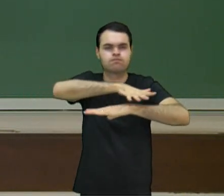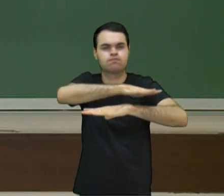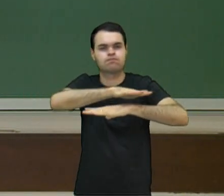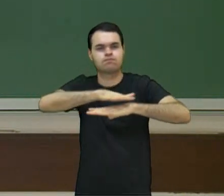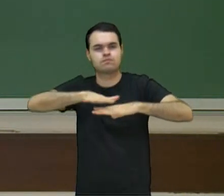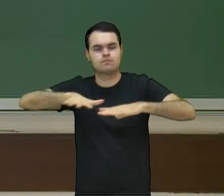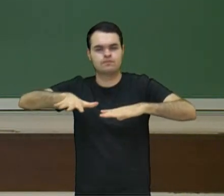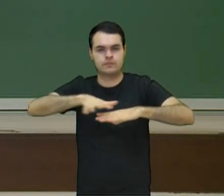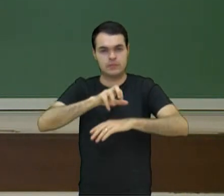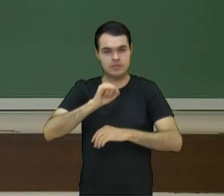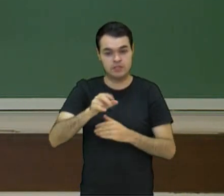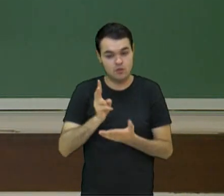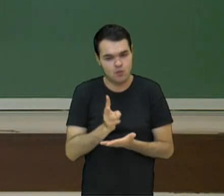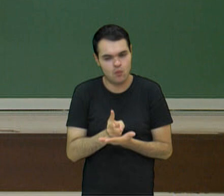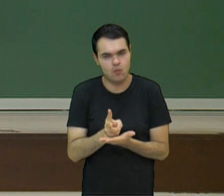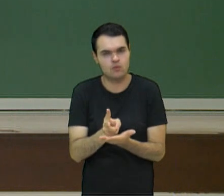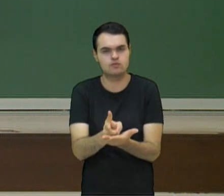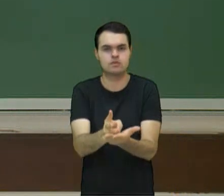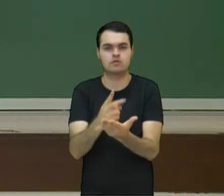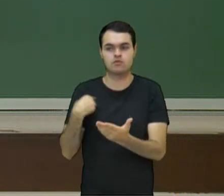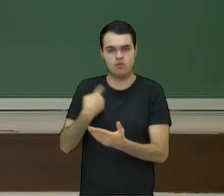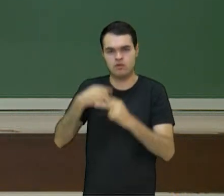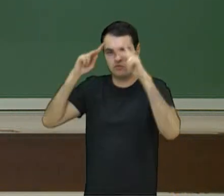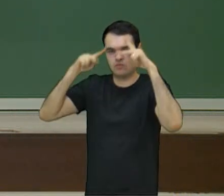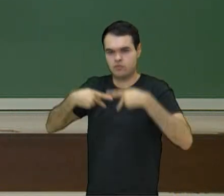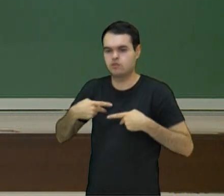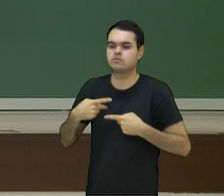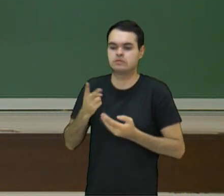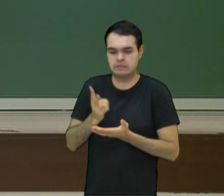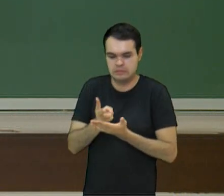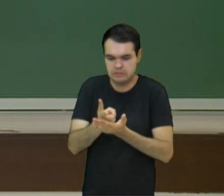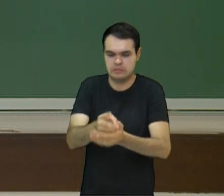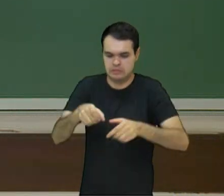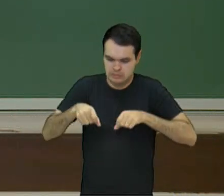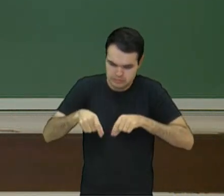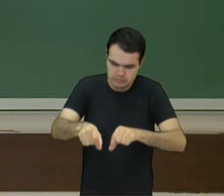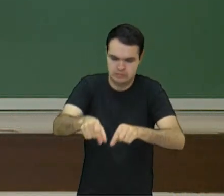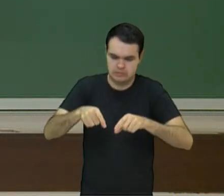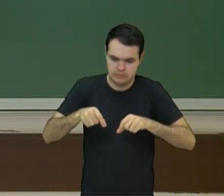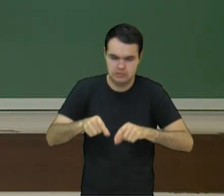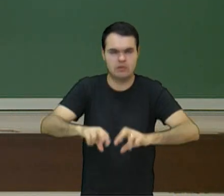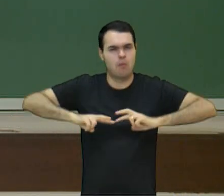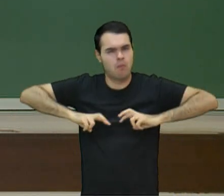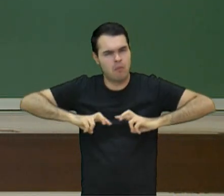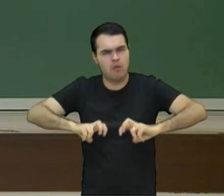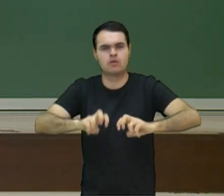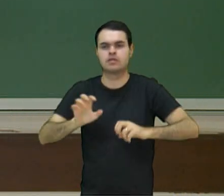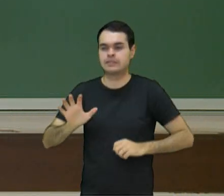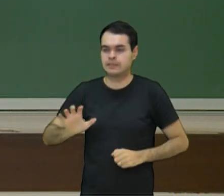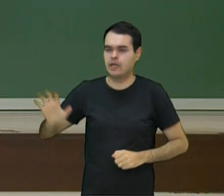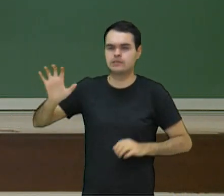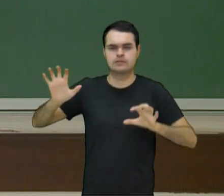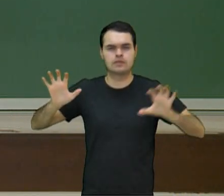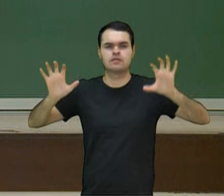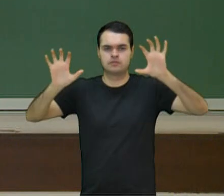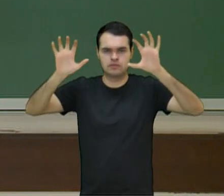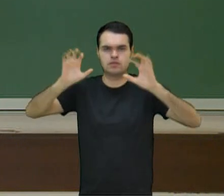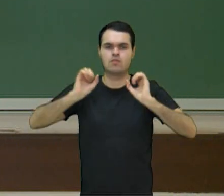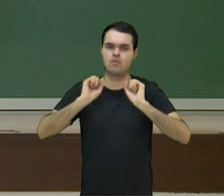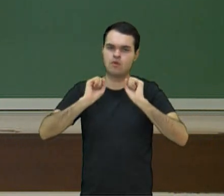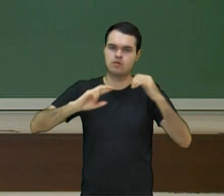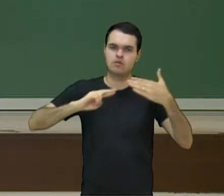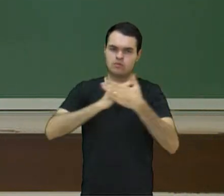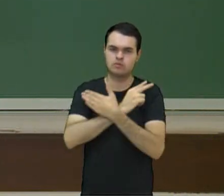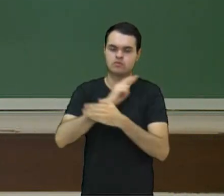se nós seres humanos continuarmos nessa produção muito acelerada, nessa emissão de gases poluentes e causando